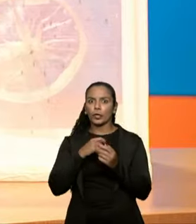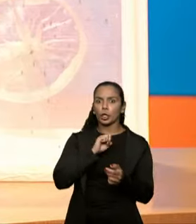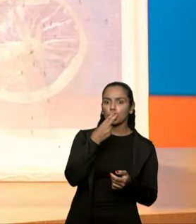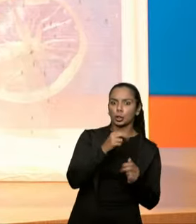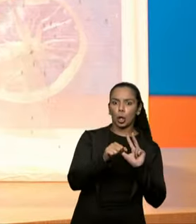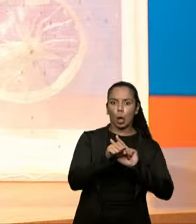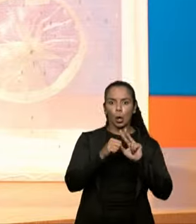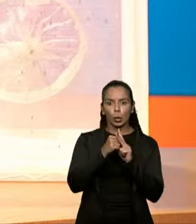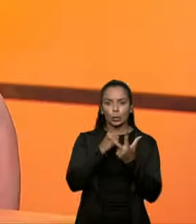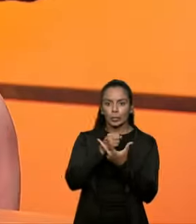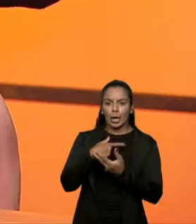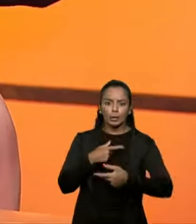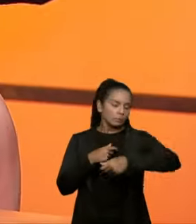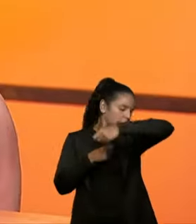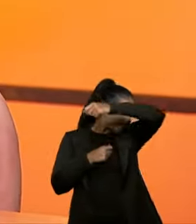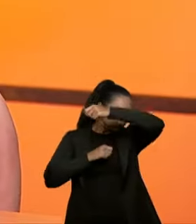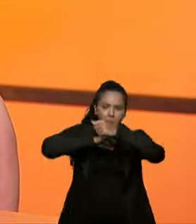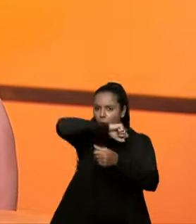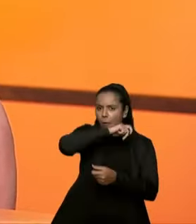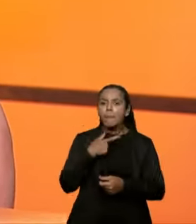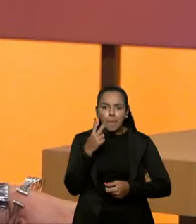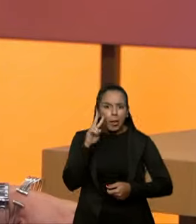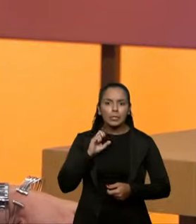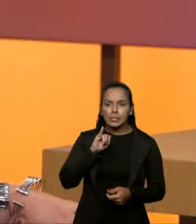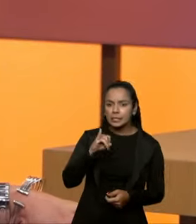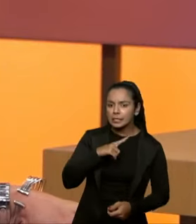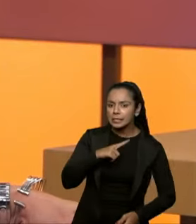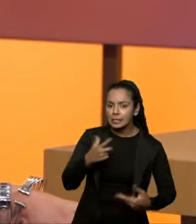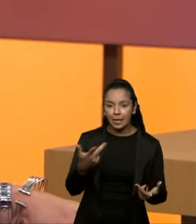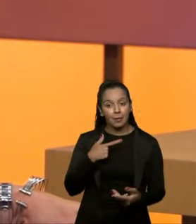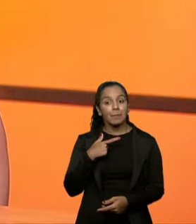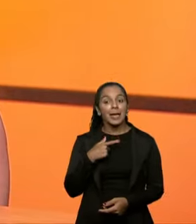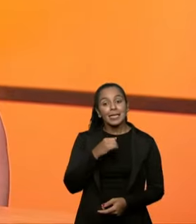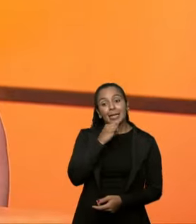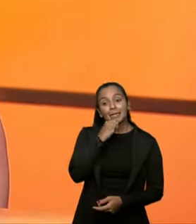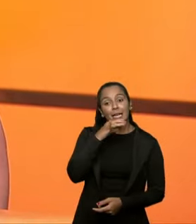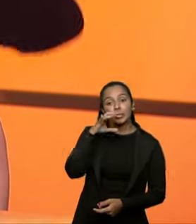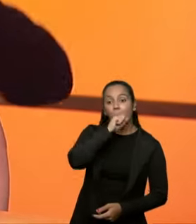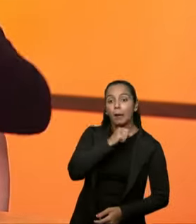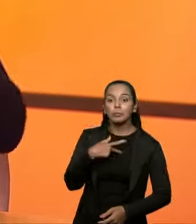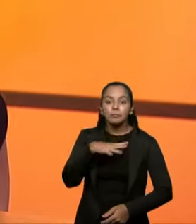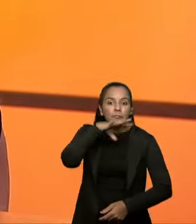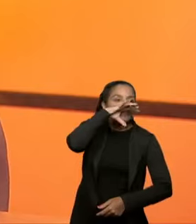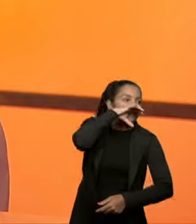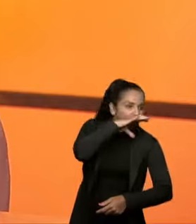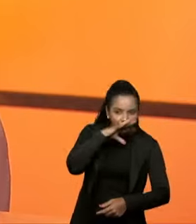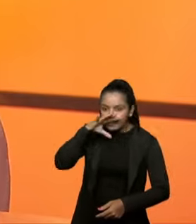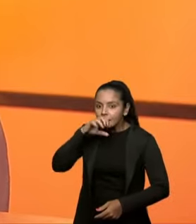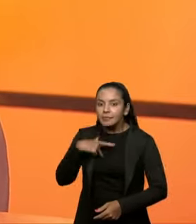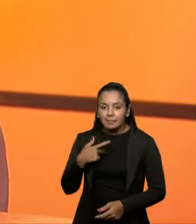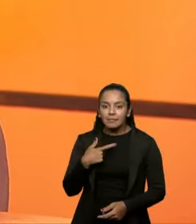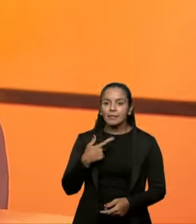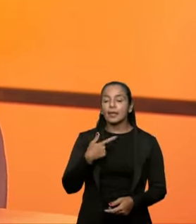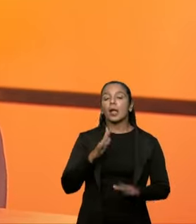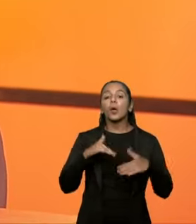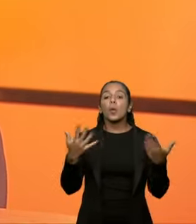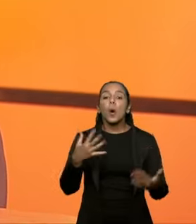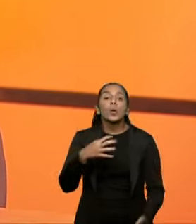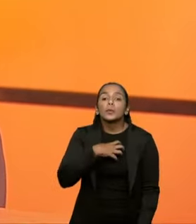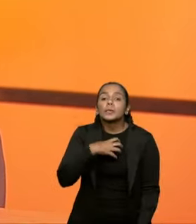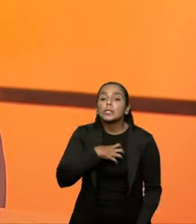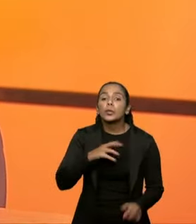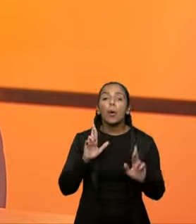Eu cheiro o sovaco para ver se eu me pego um negócio. É o meu teste rápido, eu faço assim. Eu queria que qual é o sintoma, a